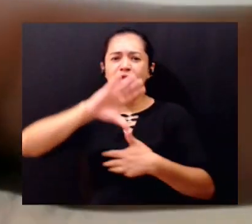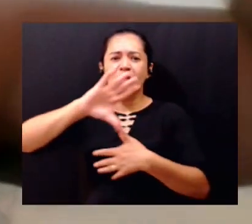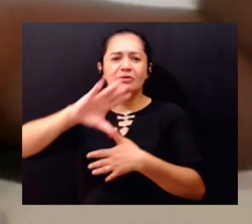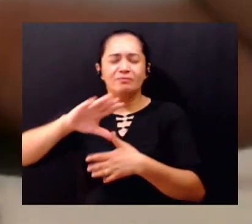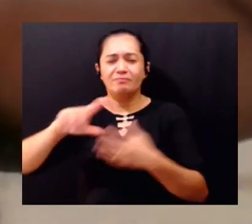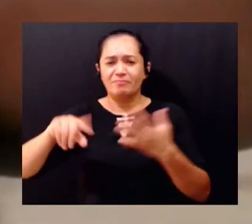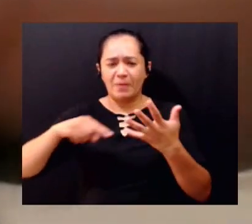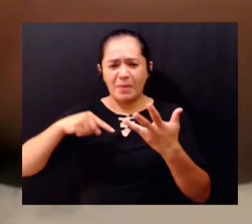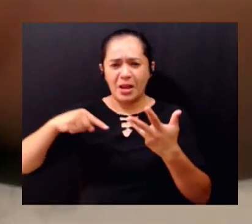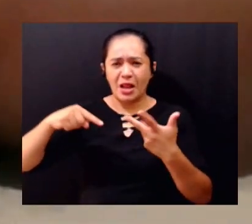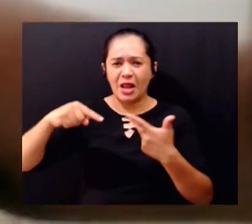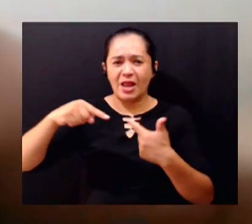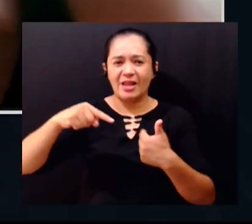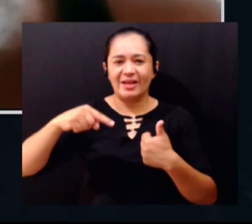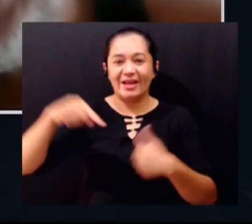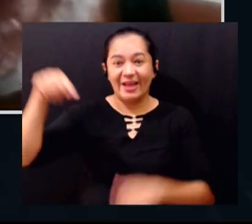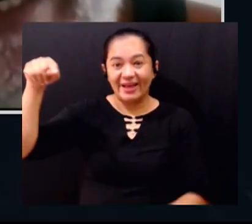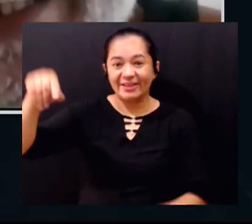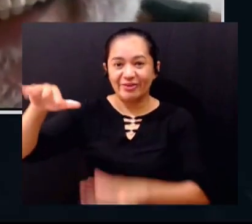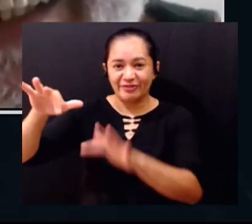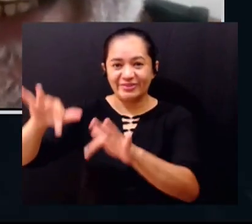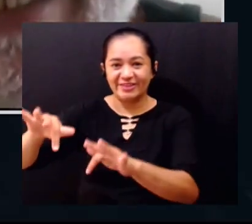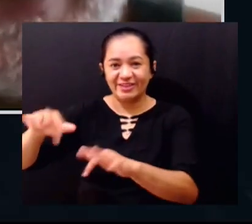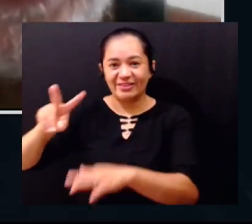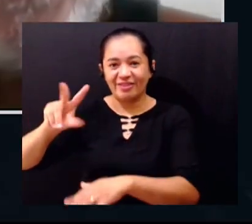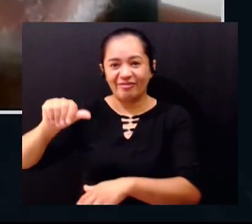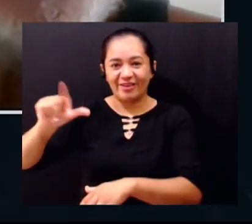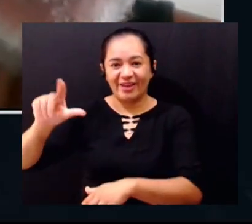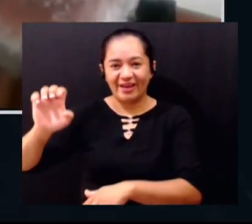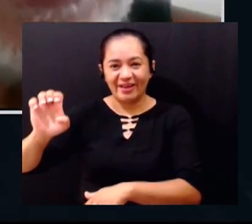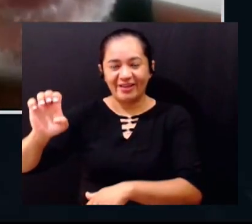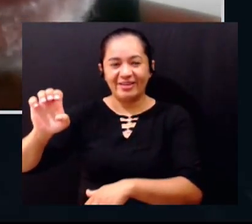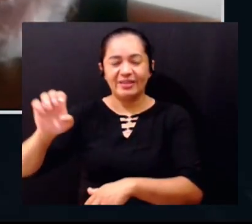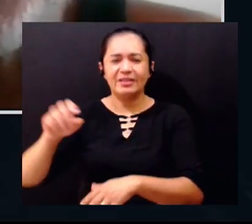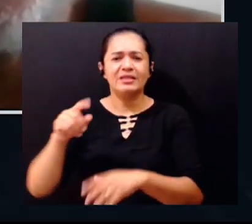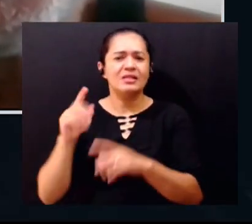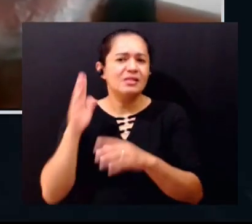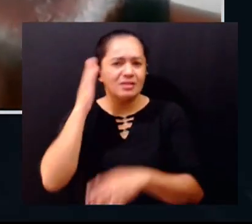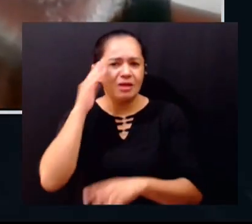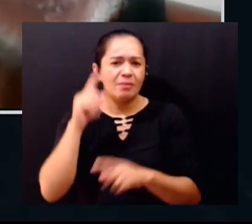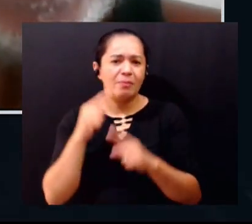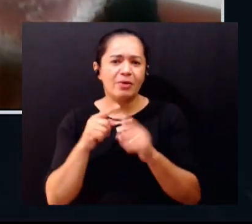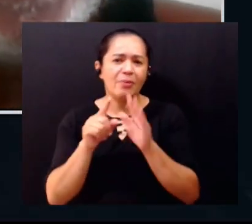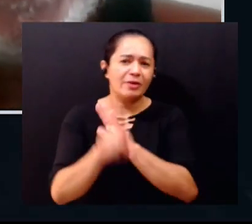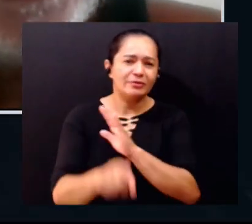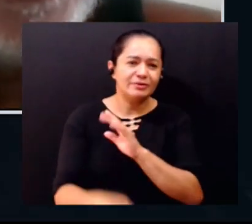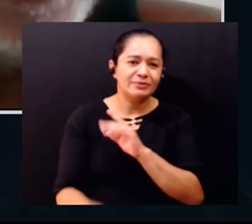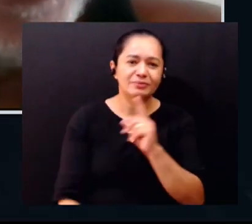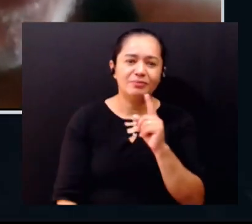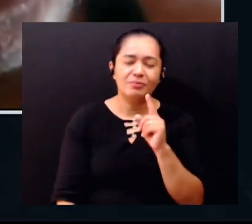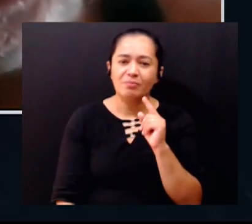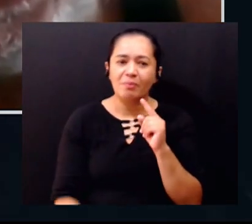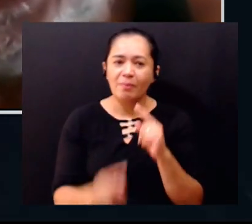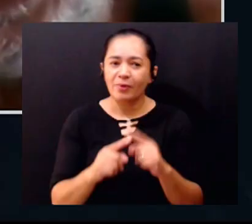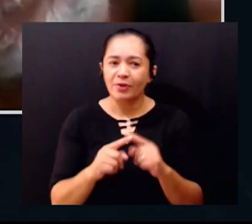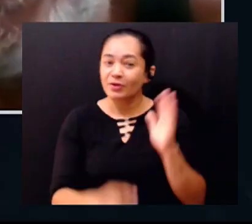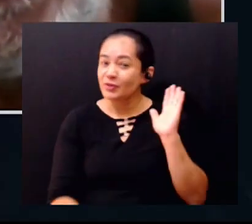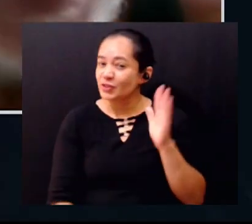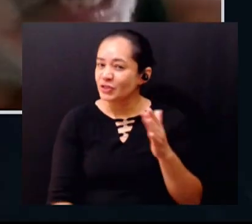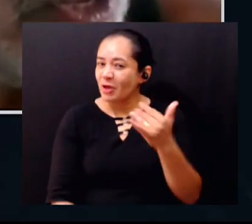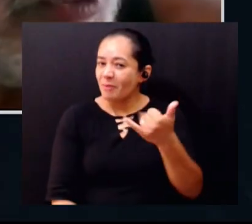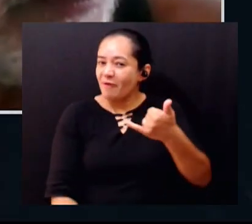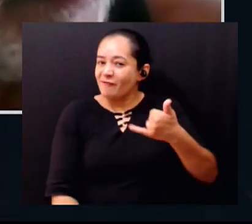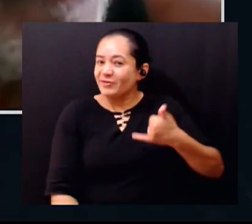Vale, né? A Vale tem o... Muito bom. Sabe por que eu perguntei onde que você tá? Porque eu já fiquei sabendo, né? O pessoal falou, olha, ele tá